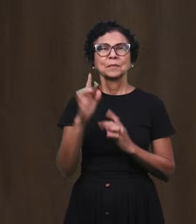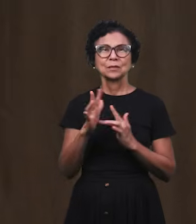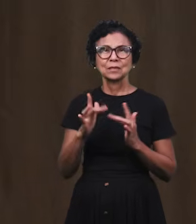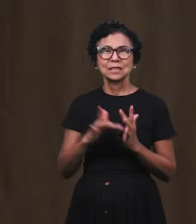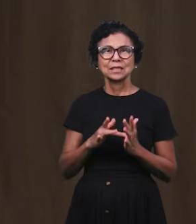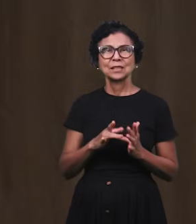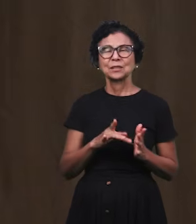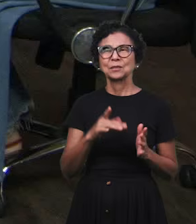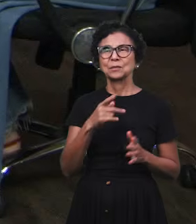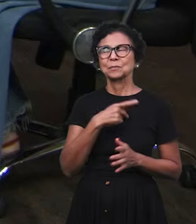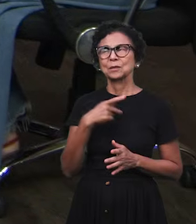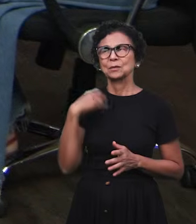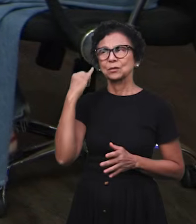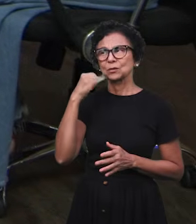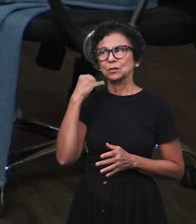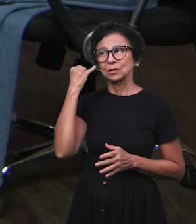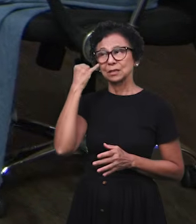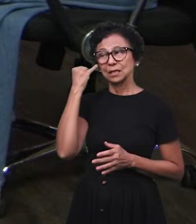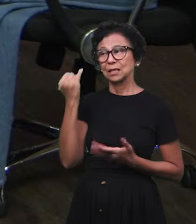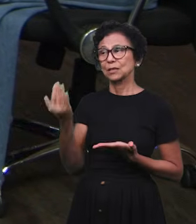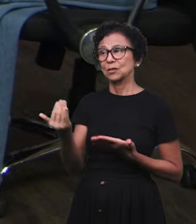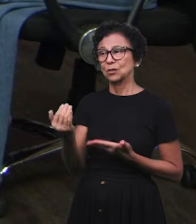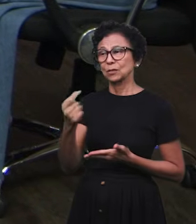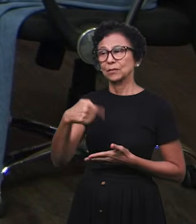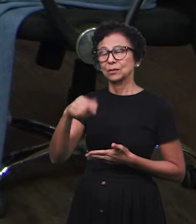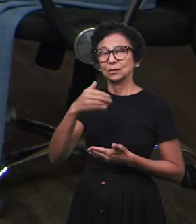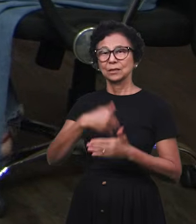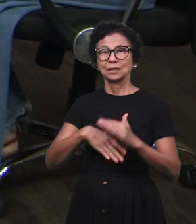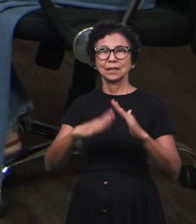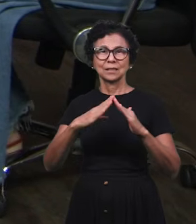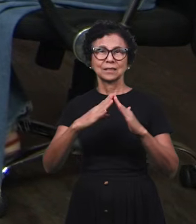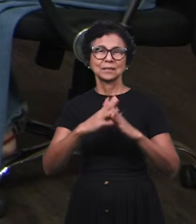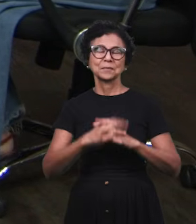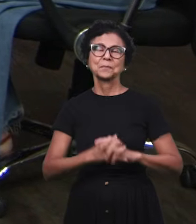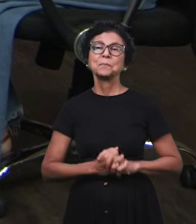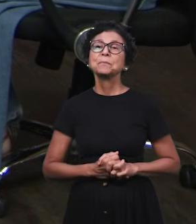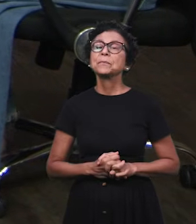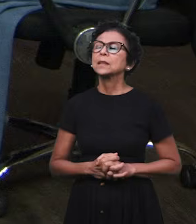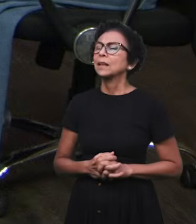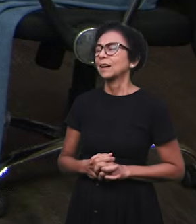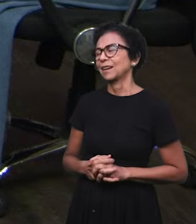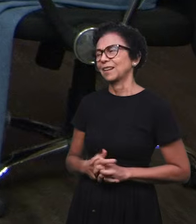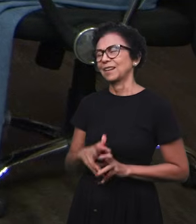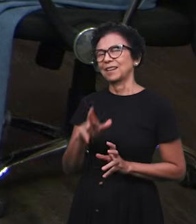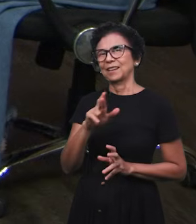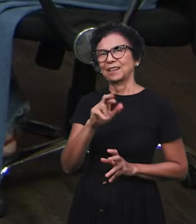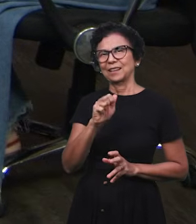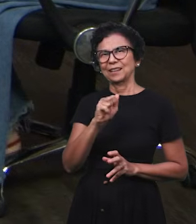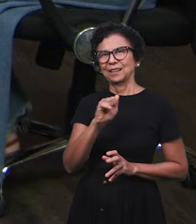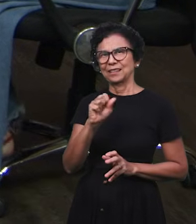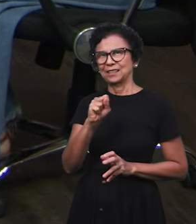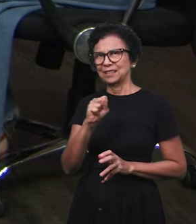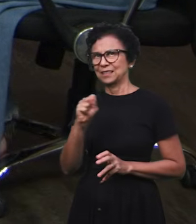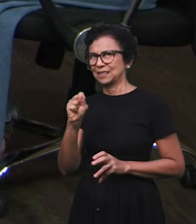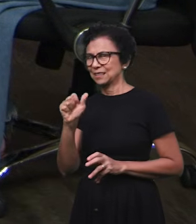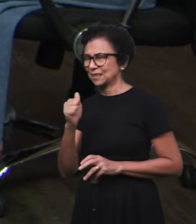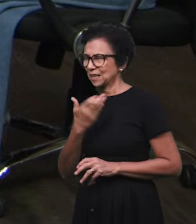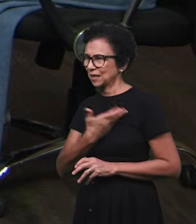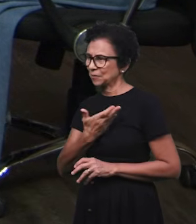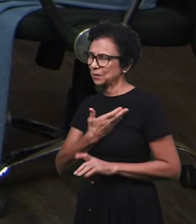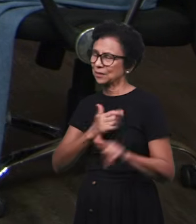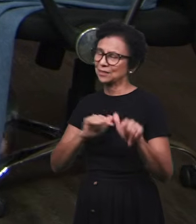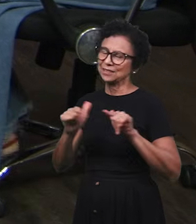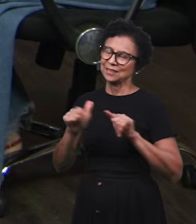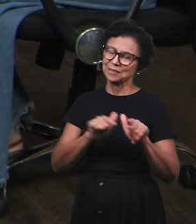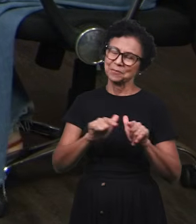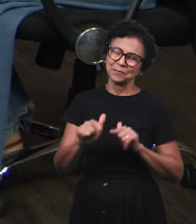estão em casa. Muito bem. Minha colega Raíssa, a paz do Senhor, essa sim, colega de trabalho, de profissão, a paz do Senhor,